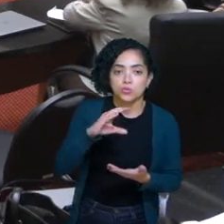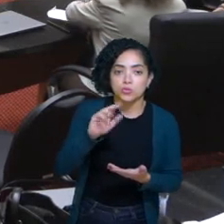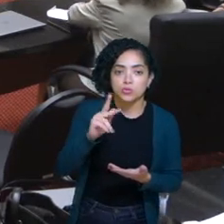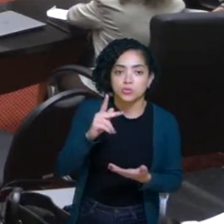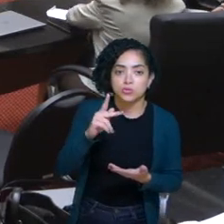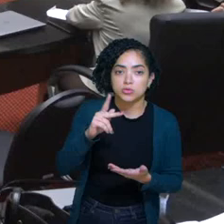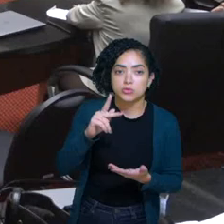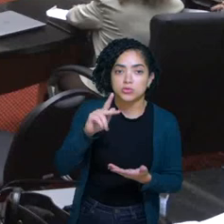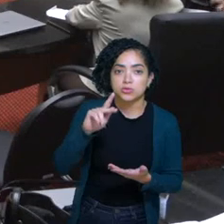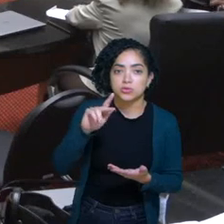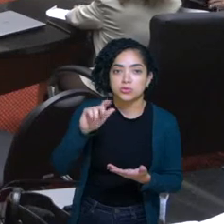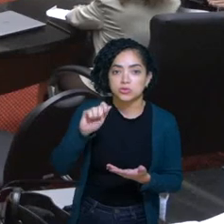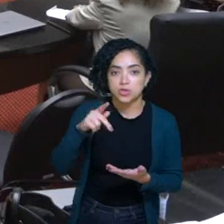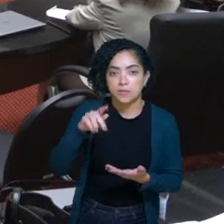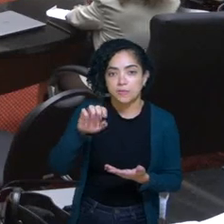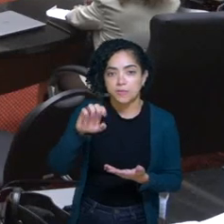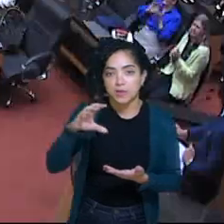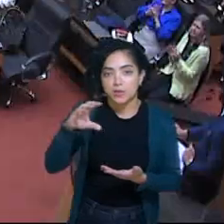nesc